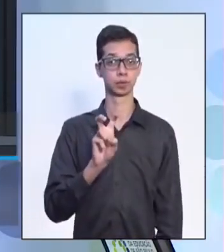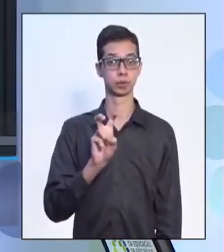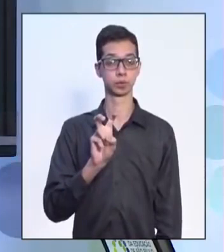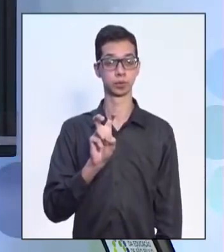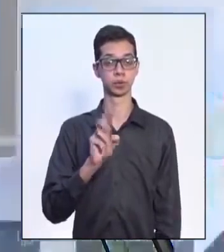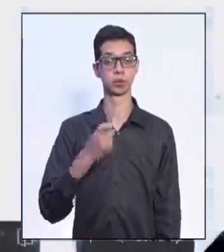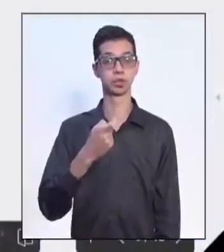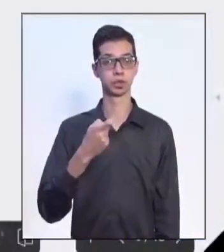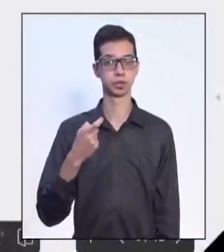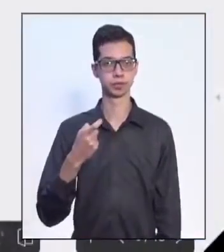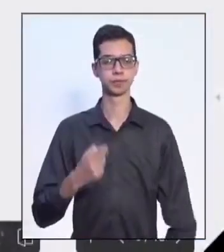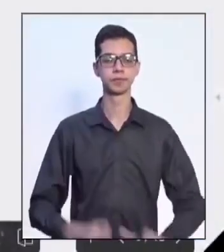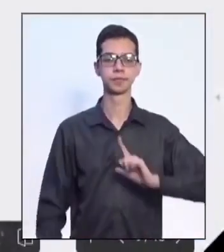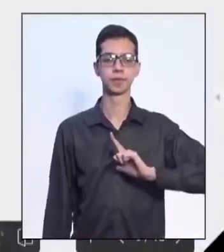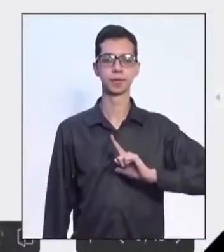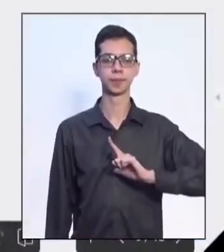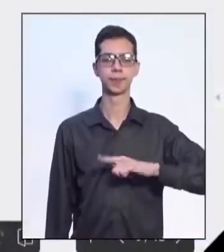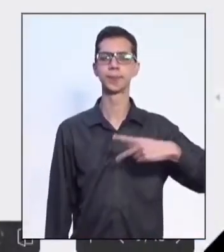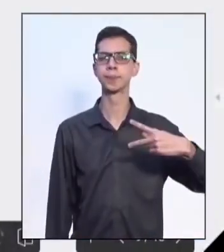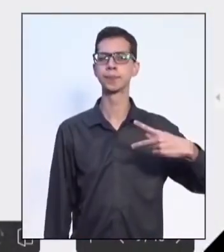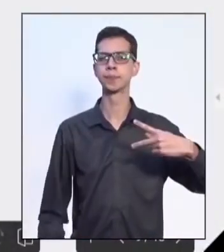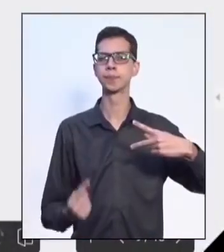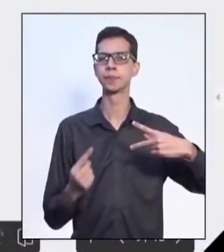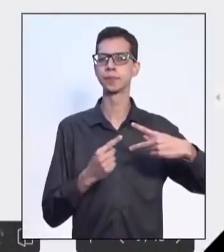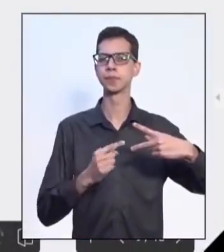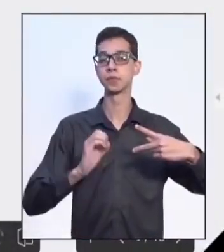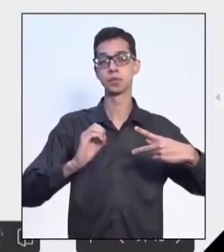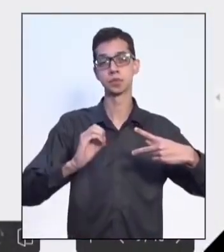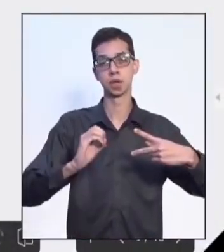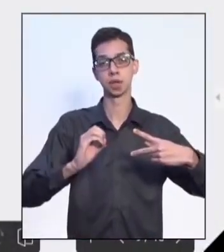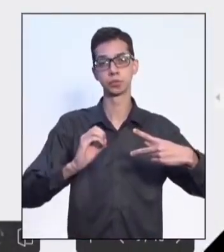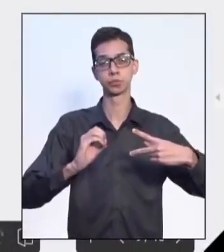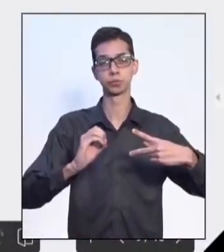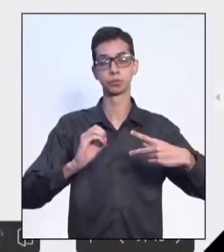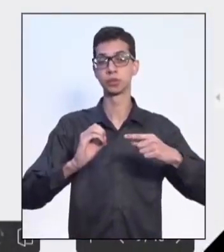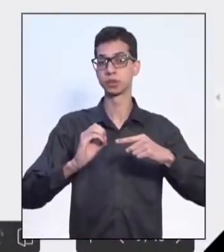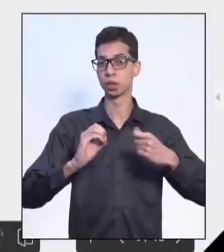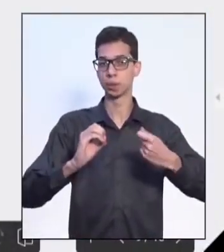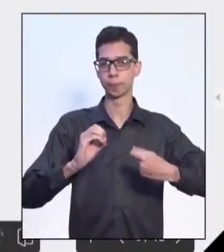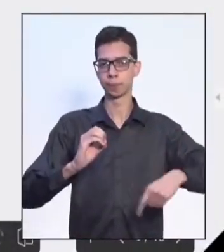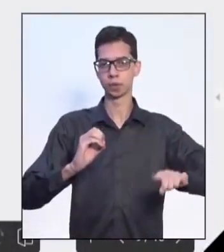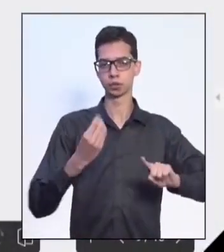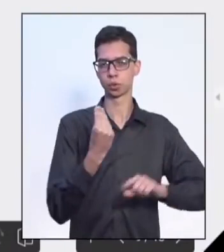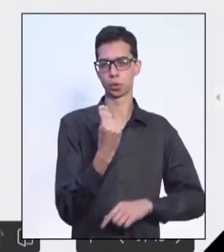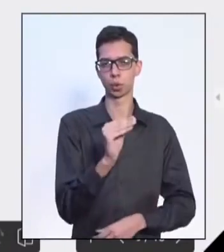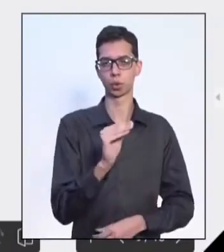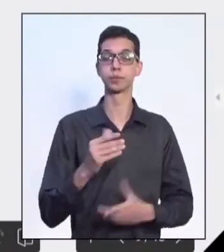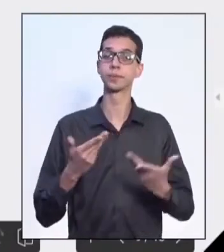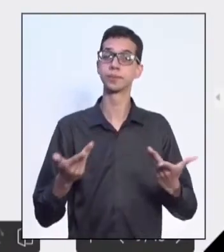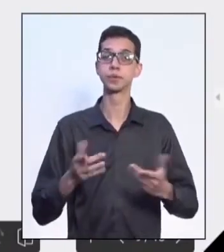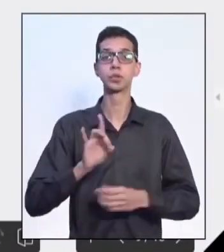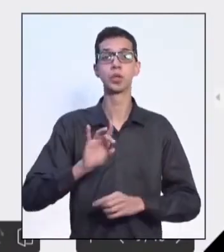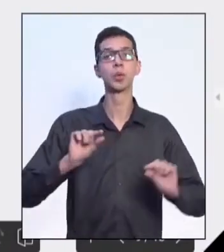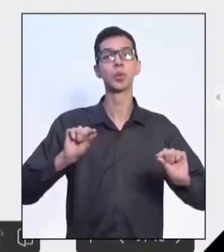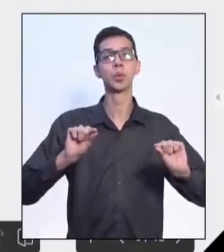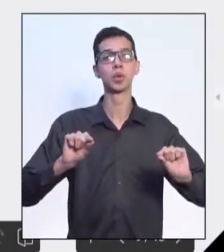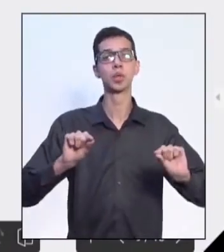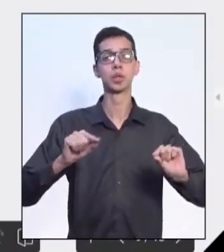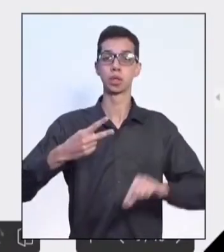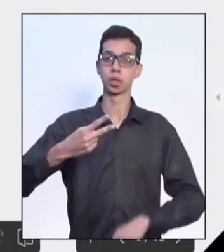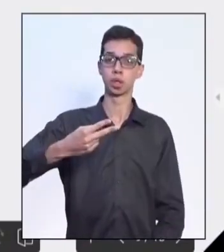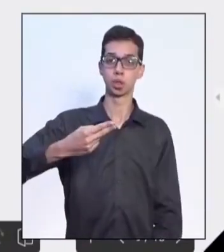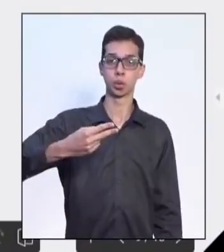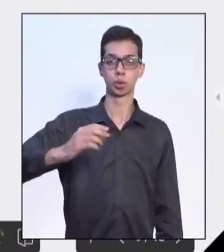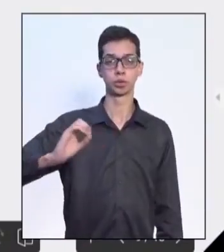35x. O P deu 0. 0 não precisa colocar. Então, eu vou colocar apenas igual a